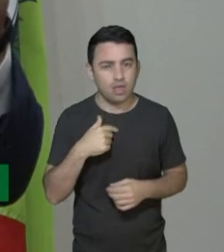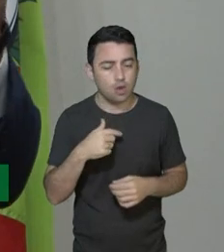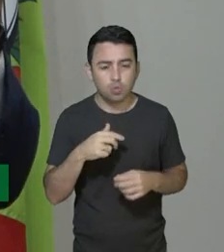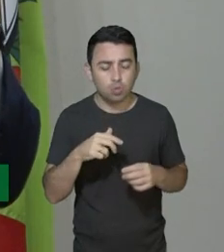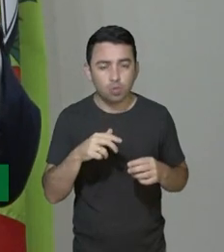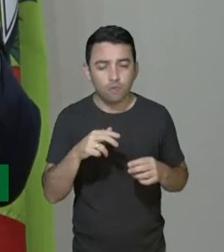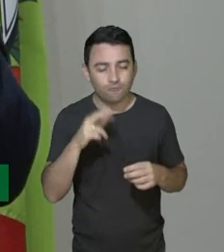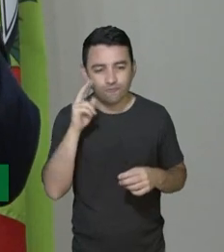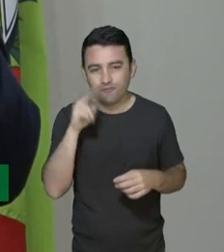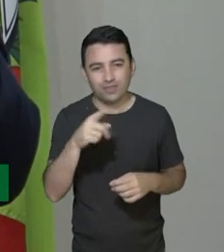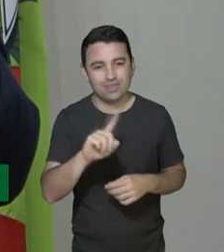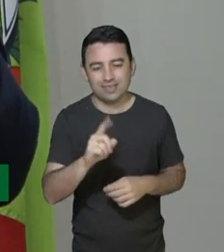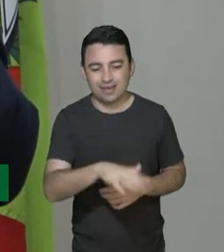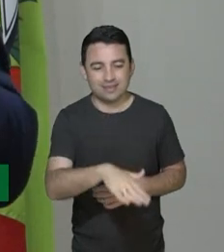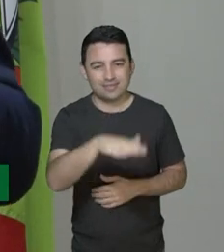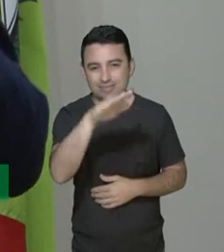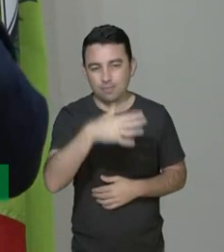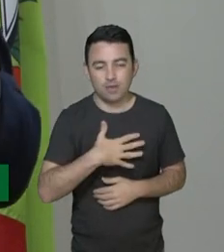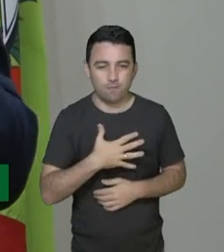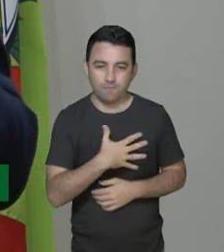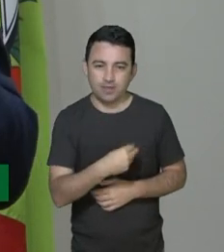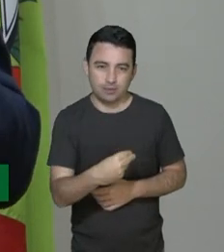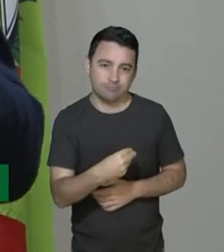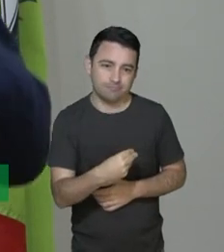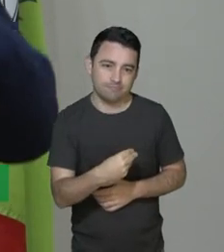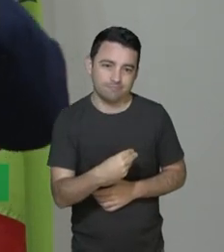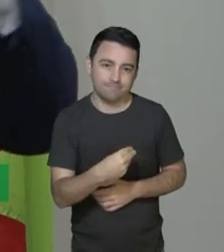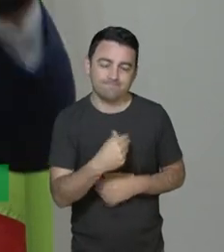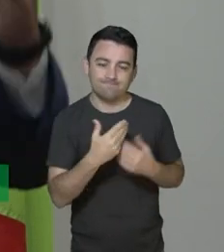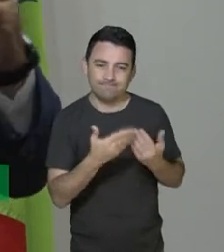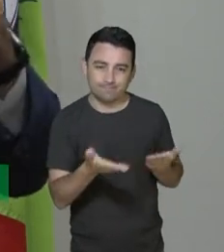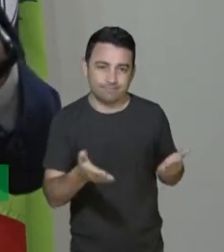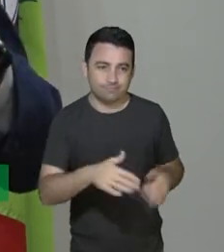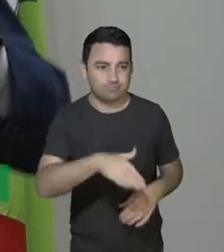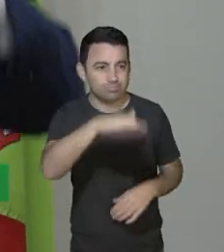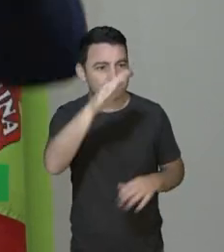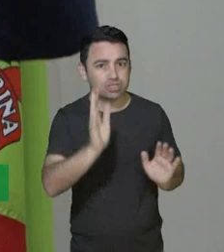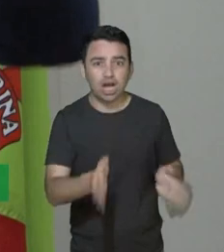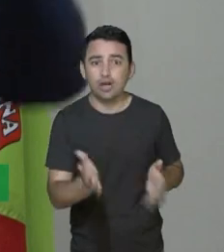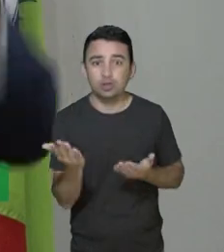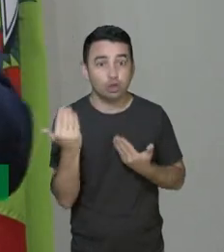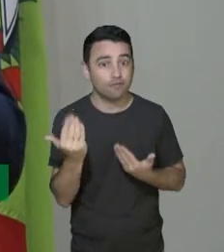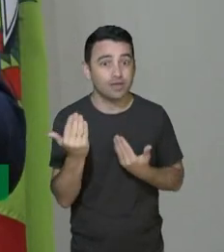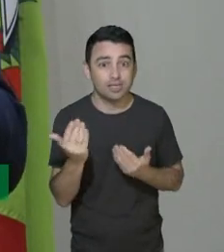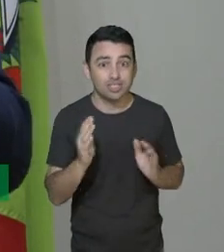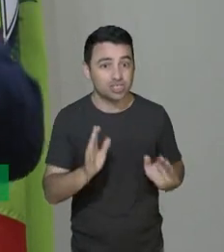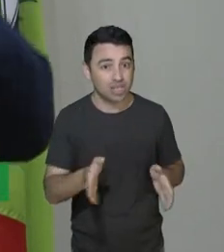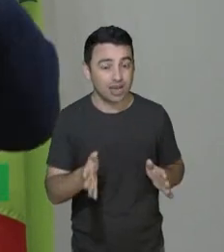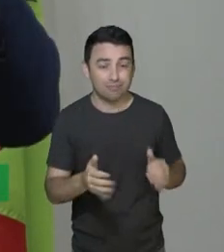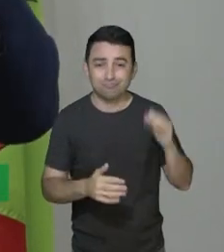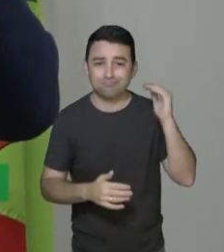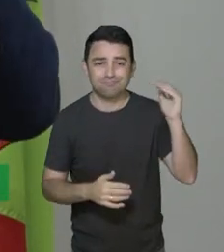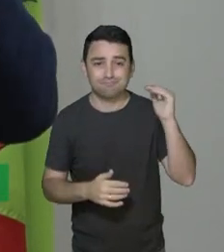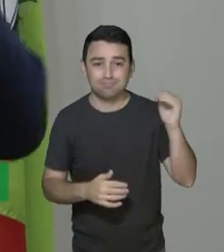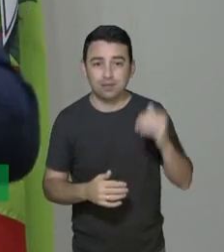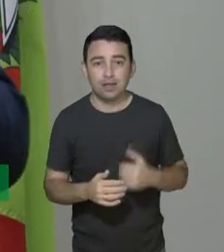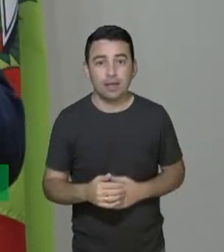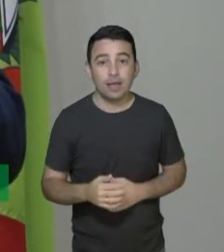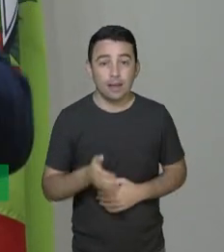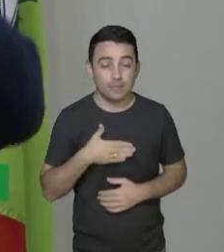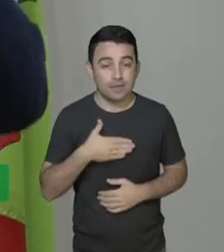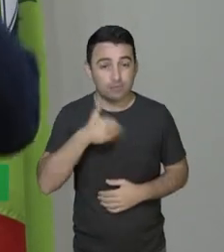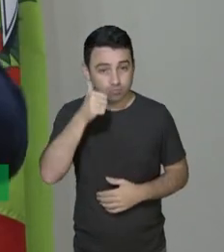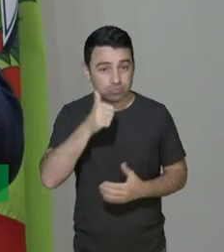crescer. Quando eu vi, já estava moço, já estava criado. A minha